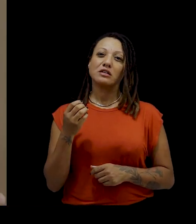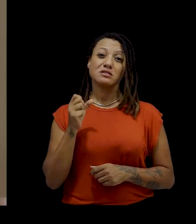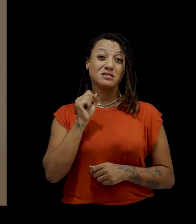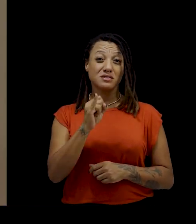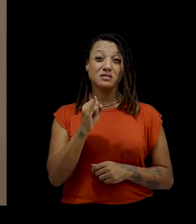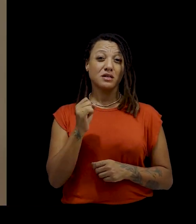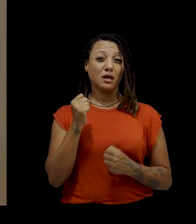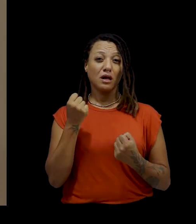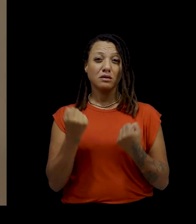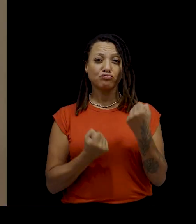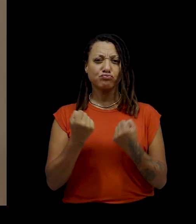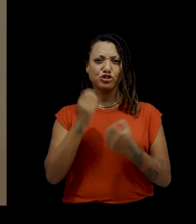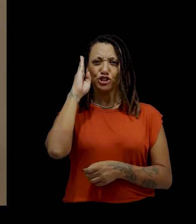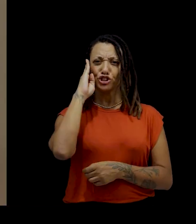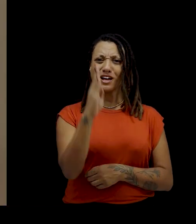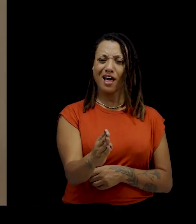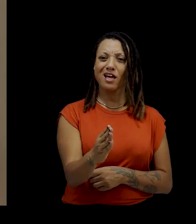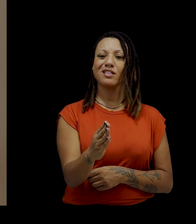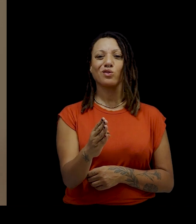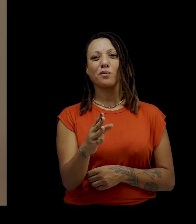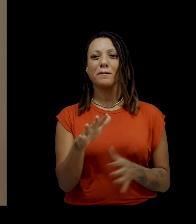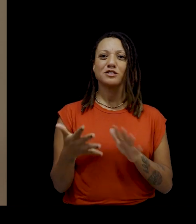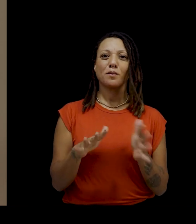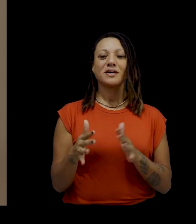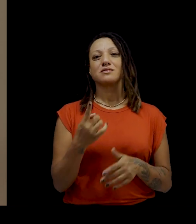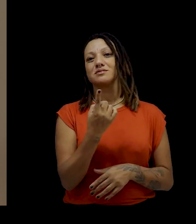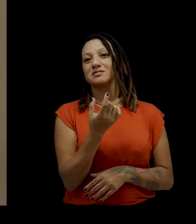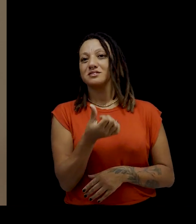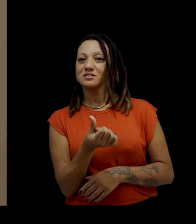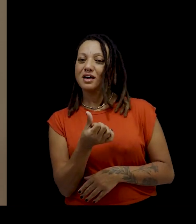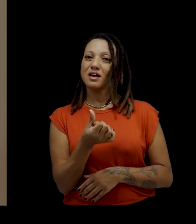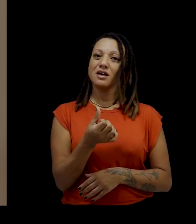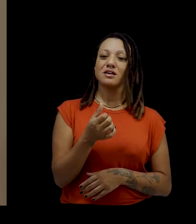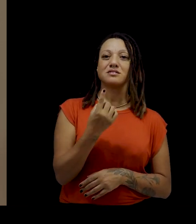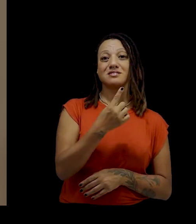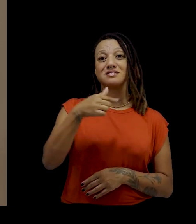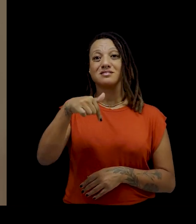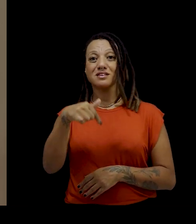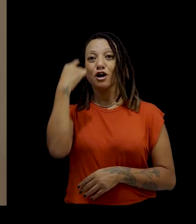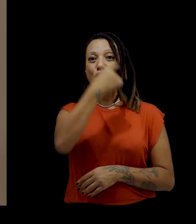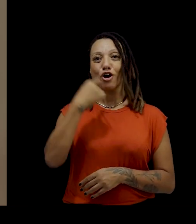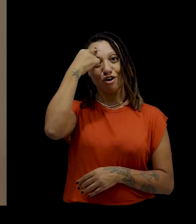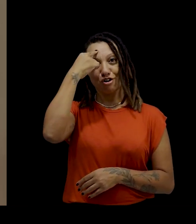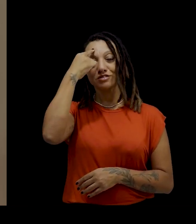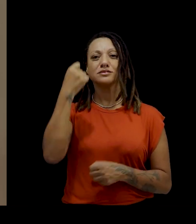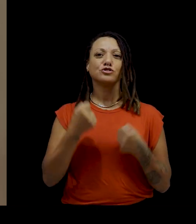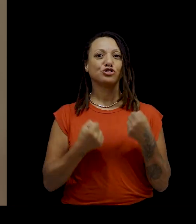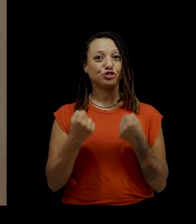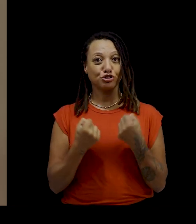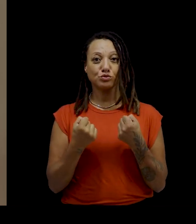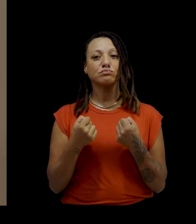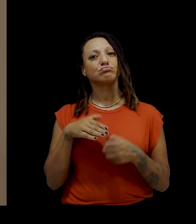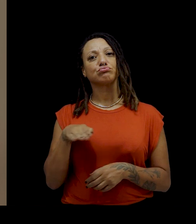você faz num tiro direto, acho que dá umas 16, 17 horas, assim,